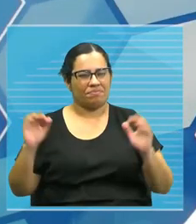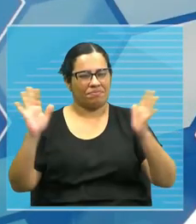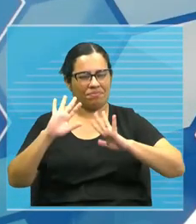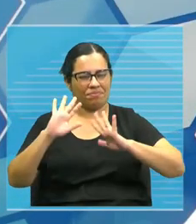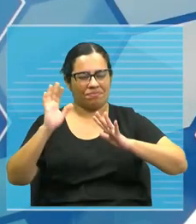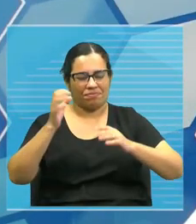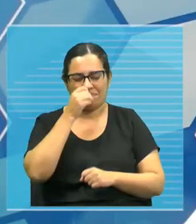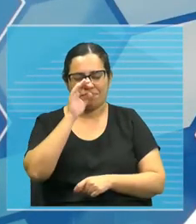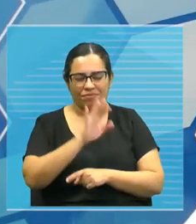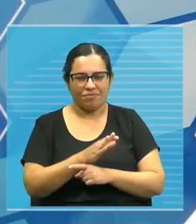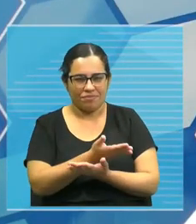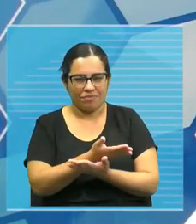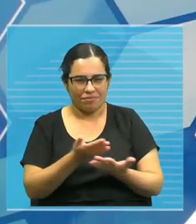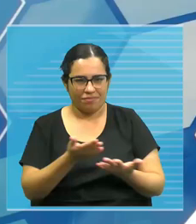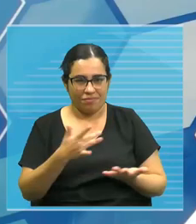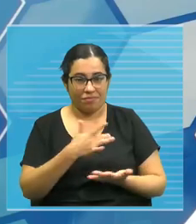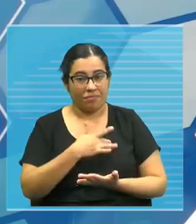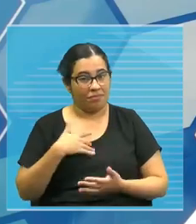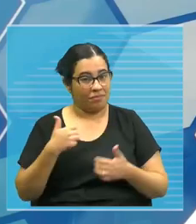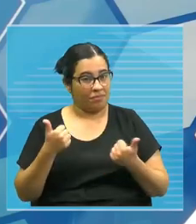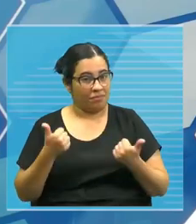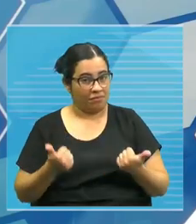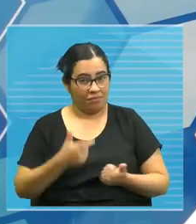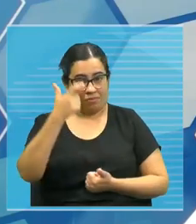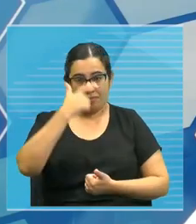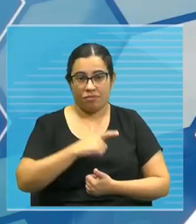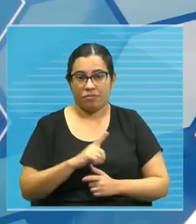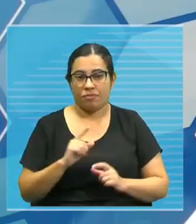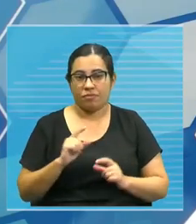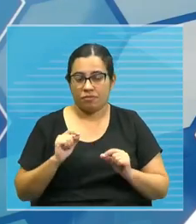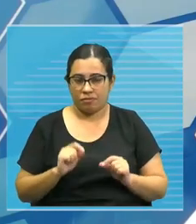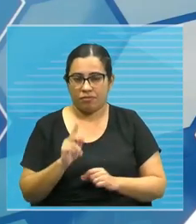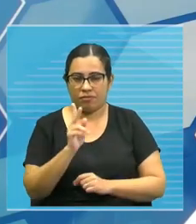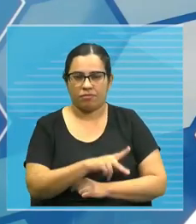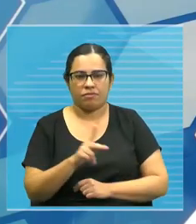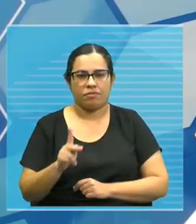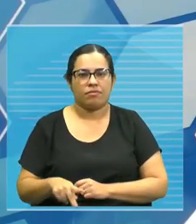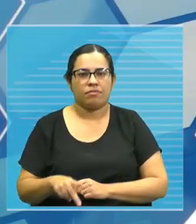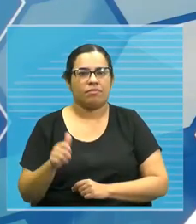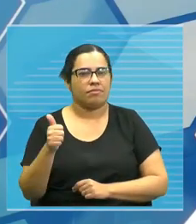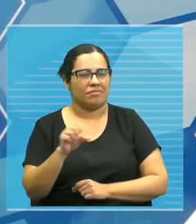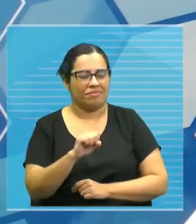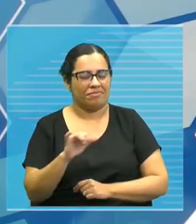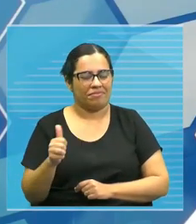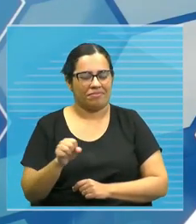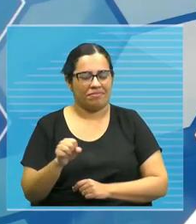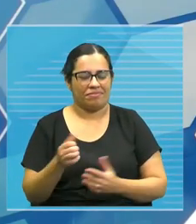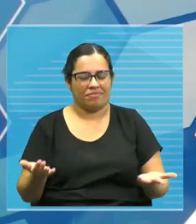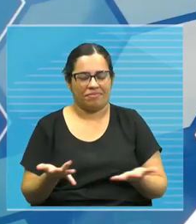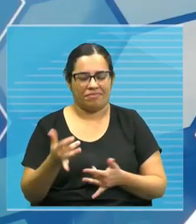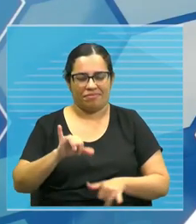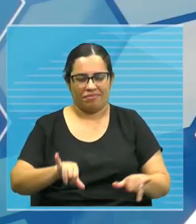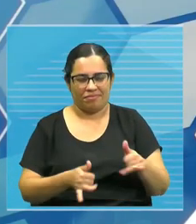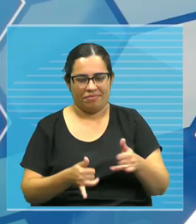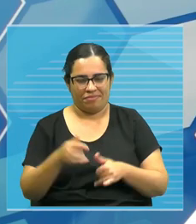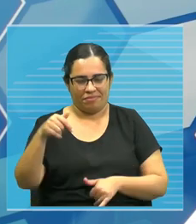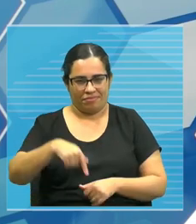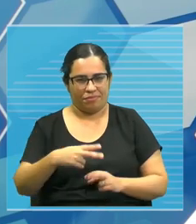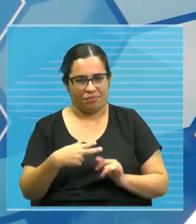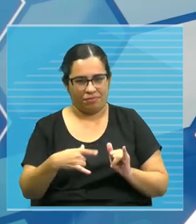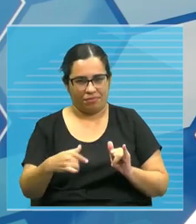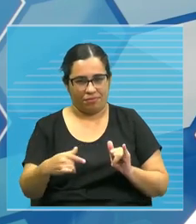Boa tarde meu povo tudo bem Aqui quem fala sou eu gente Professor vocês fica muito mais química aqui no nosso canal educação